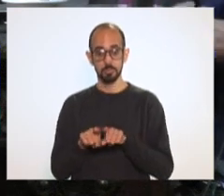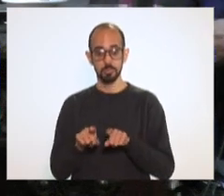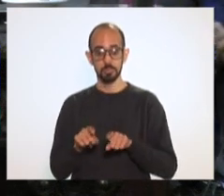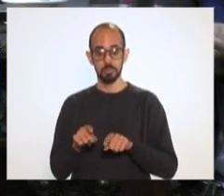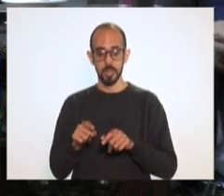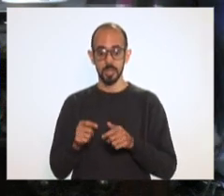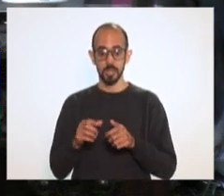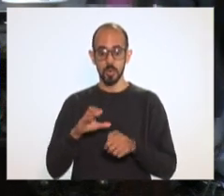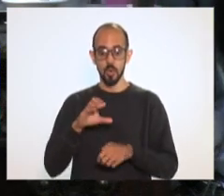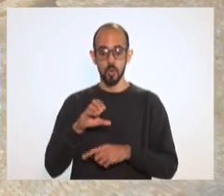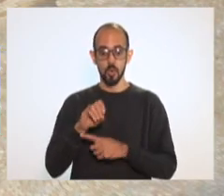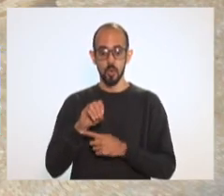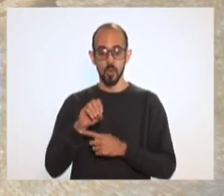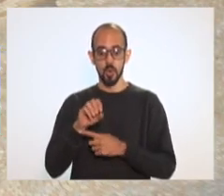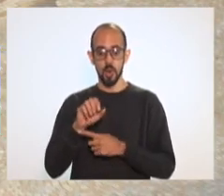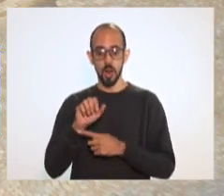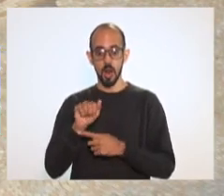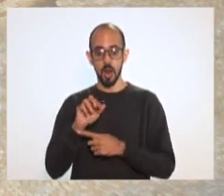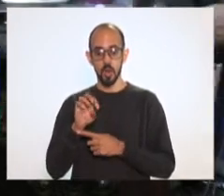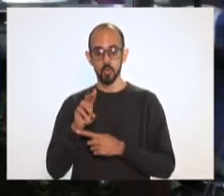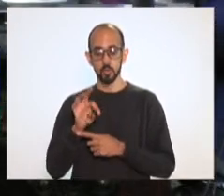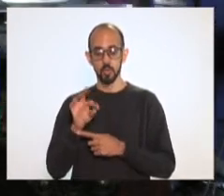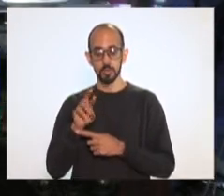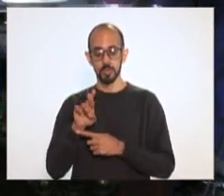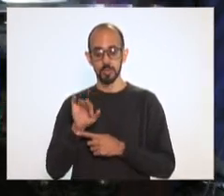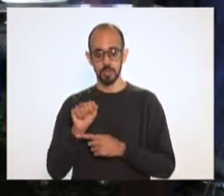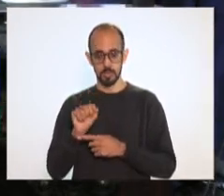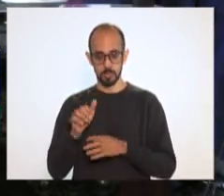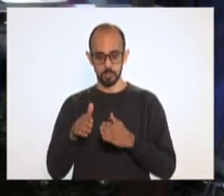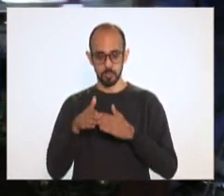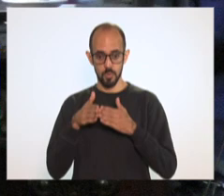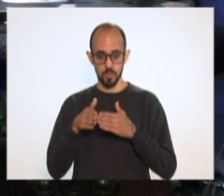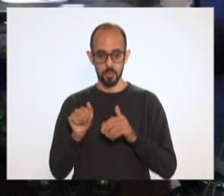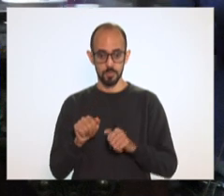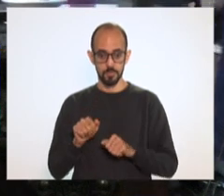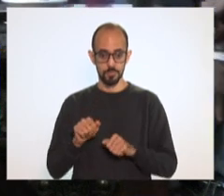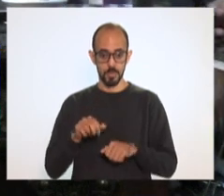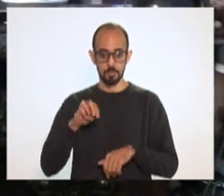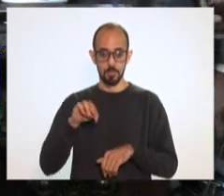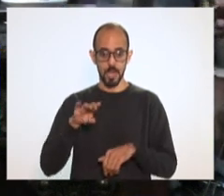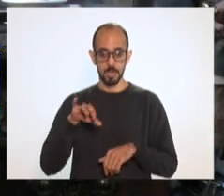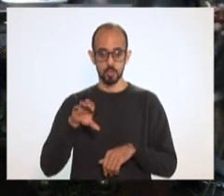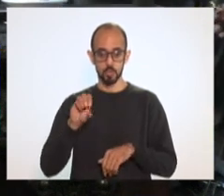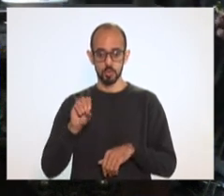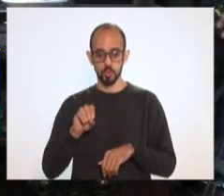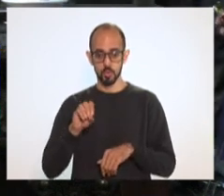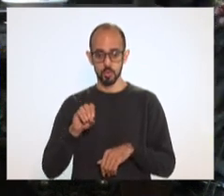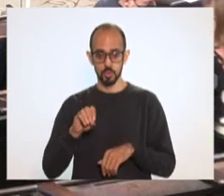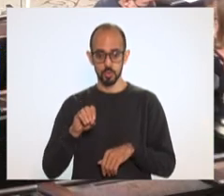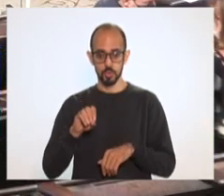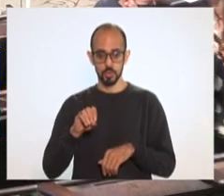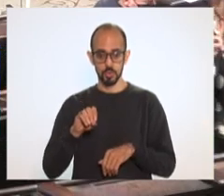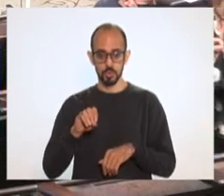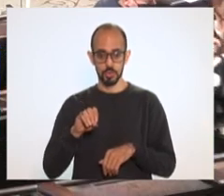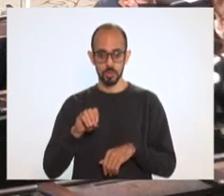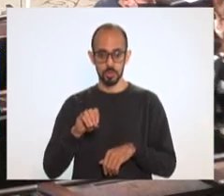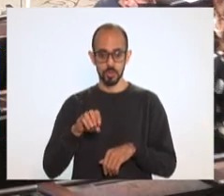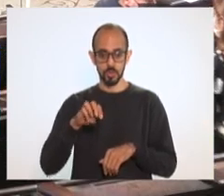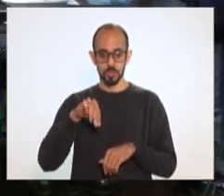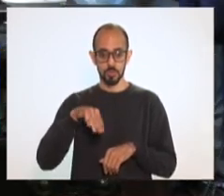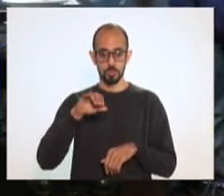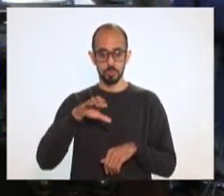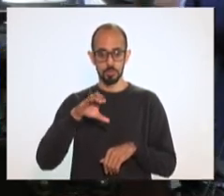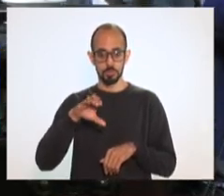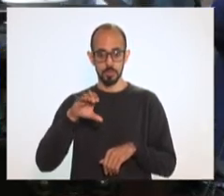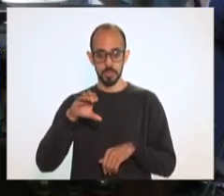merecendo, senhor presidente. Márcio Pacheco, Valdo, Ceasa. O Mink levantou